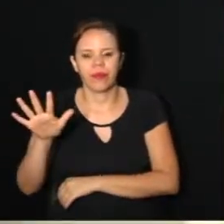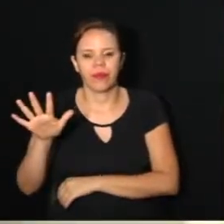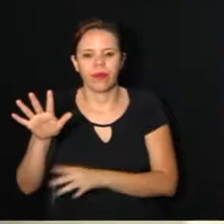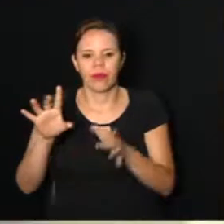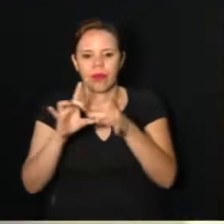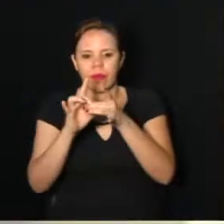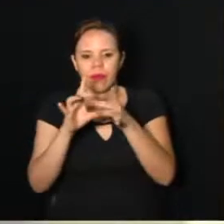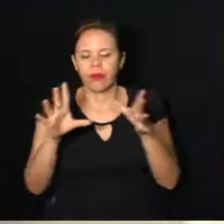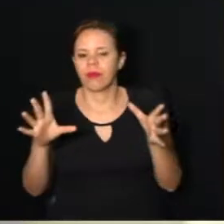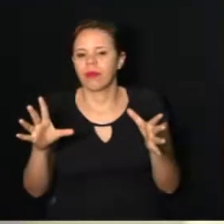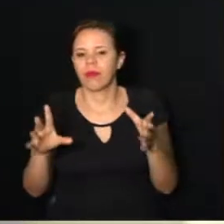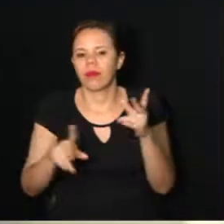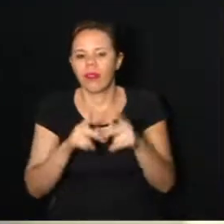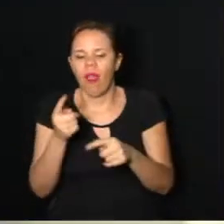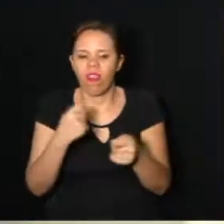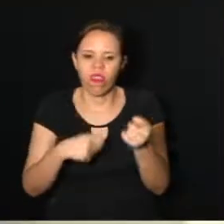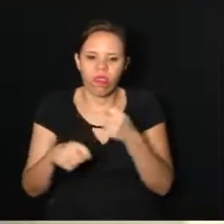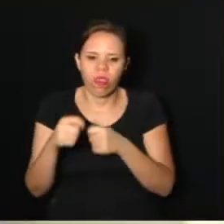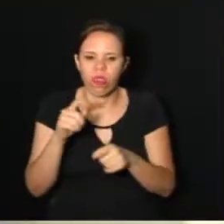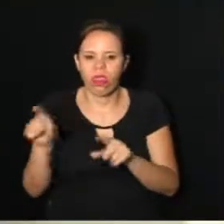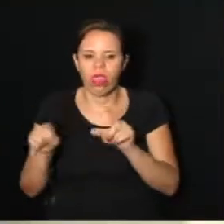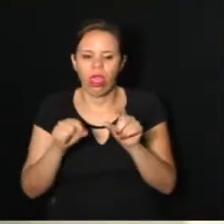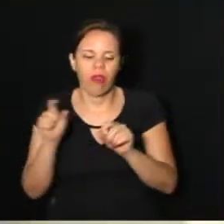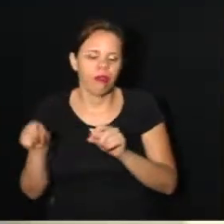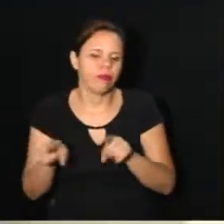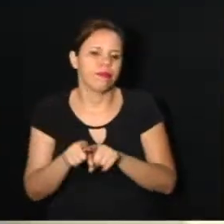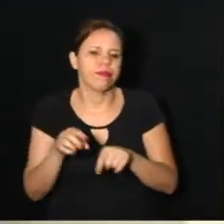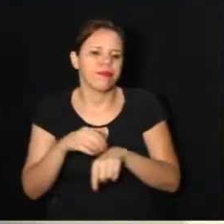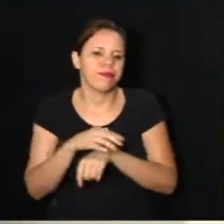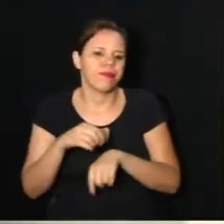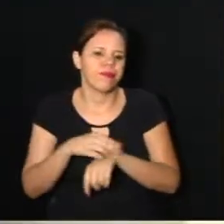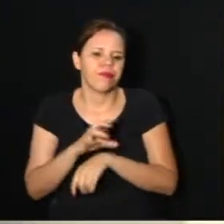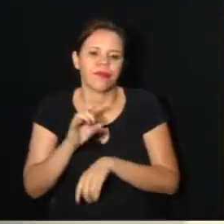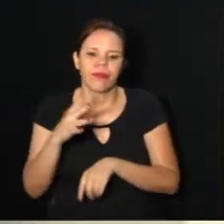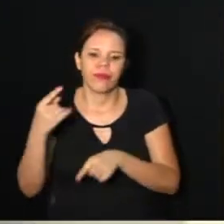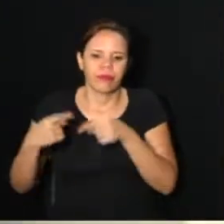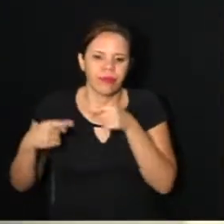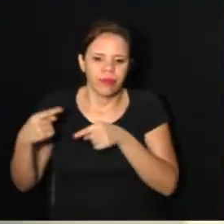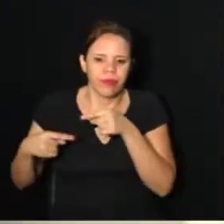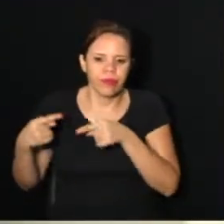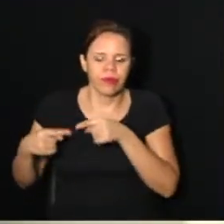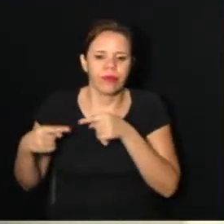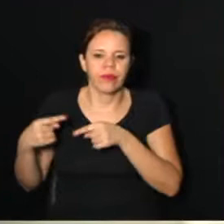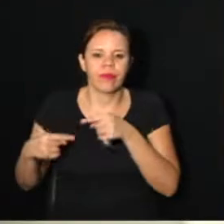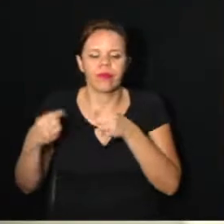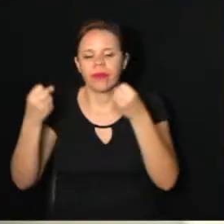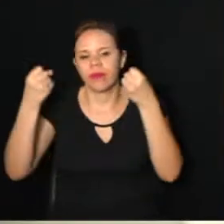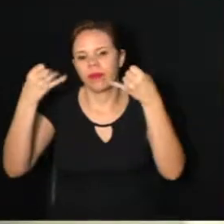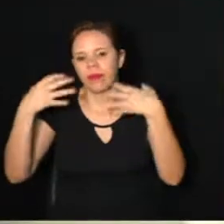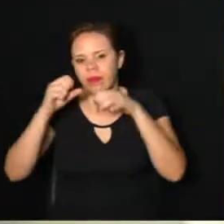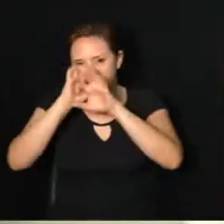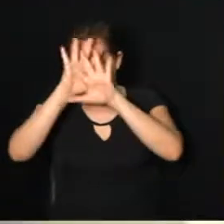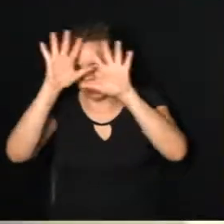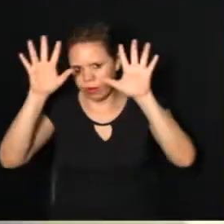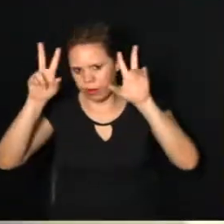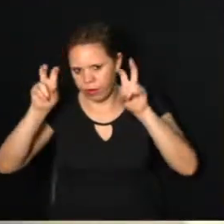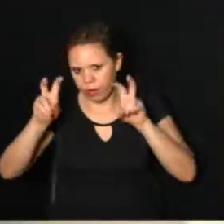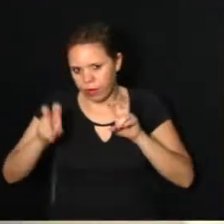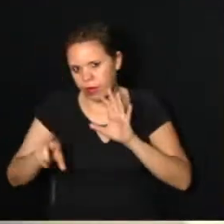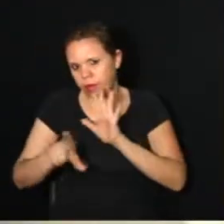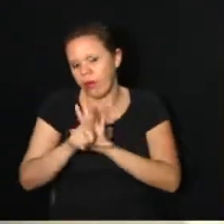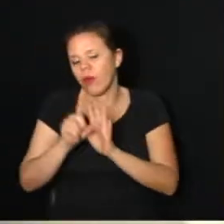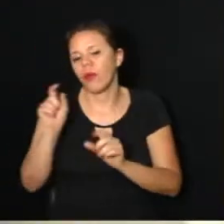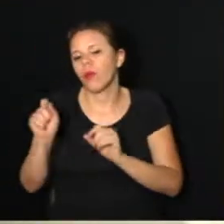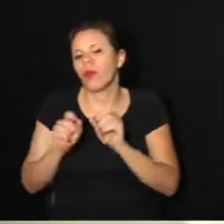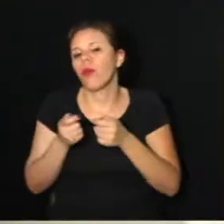Liberdade Econômica, e esse debate pretende trazer não só a discussão, não só a explicação sobre essa lei, o que